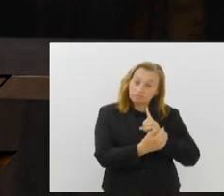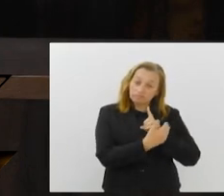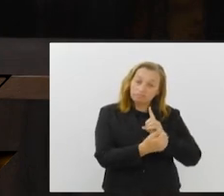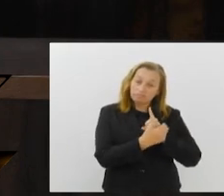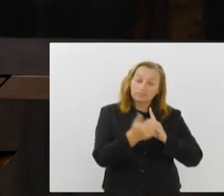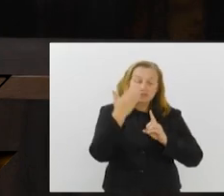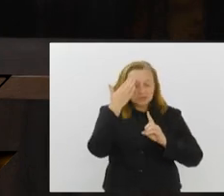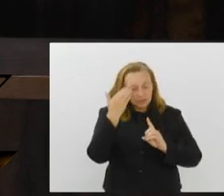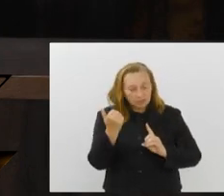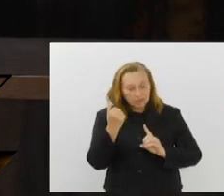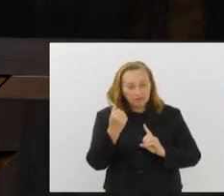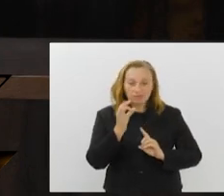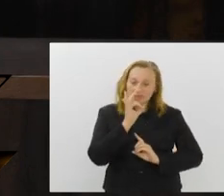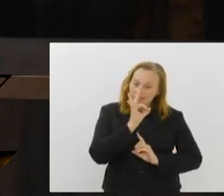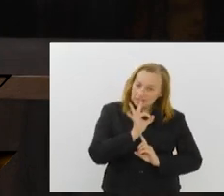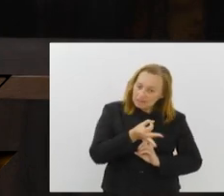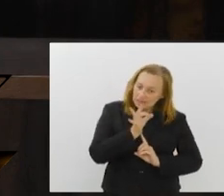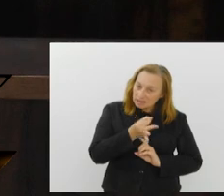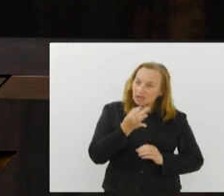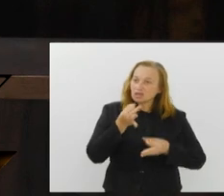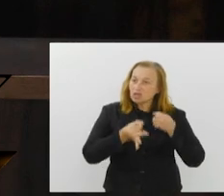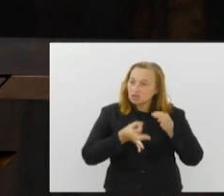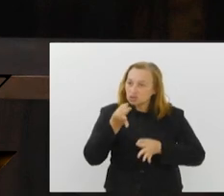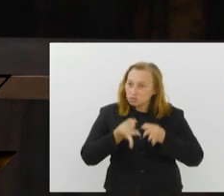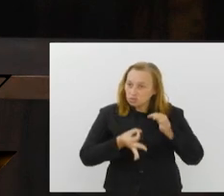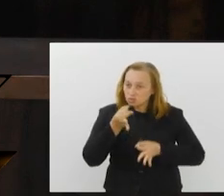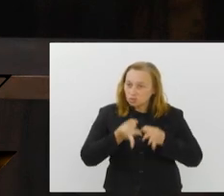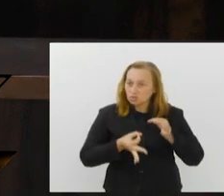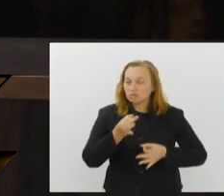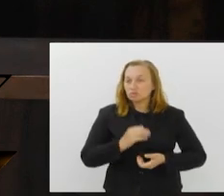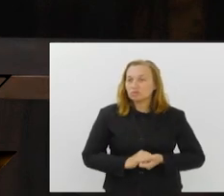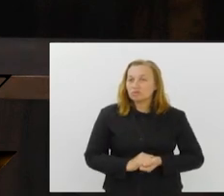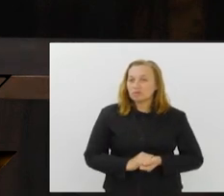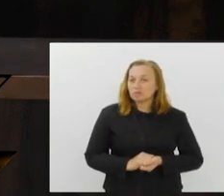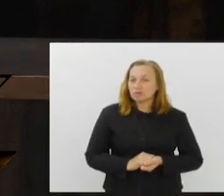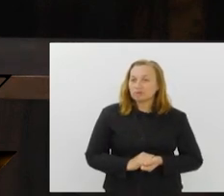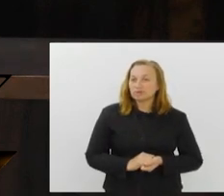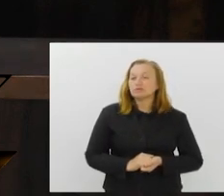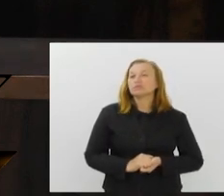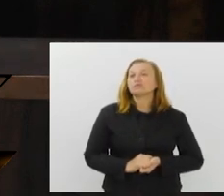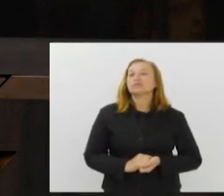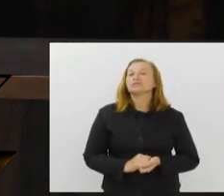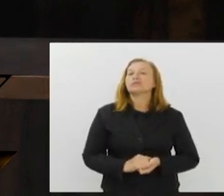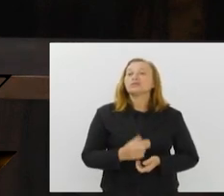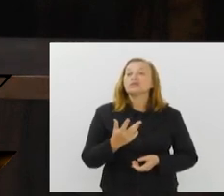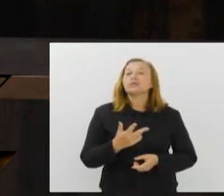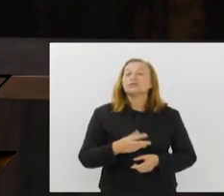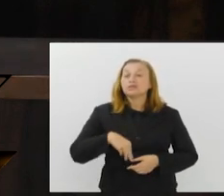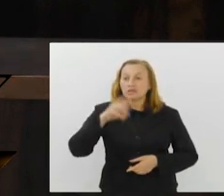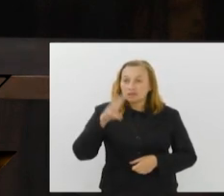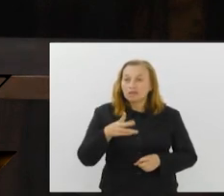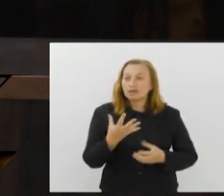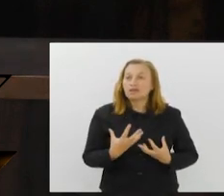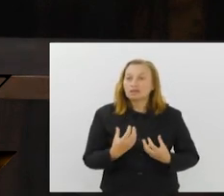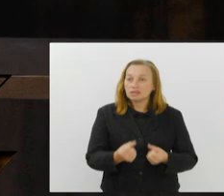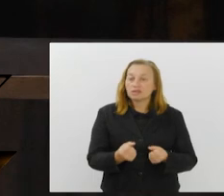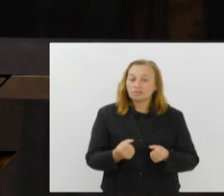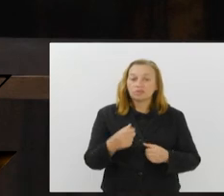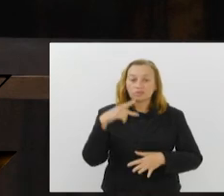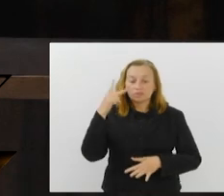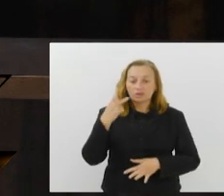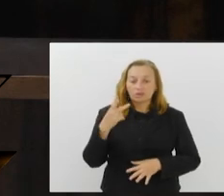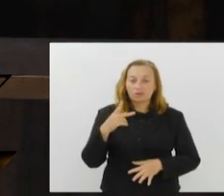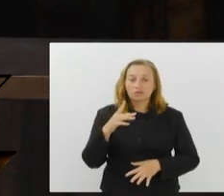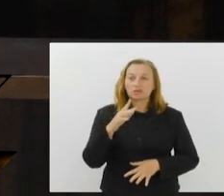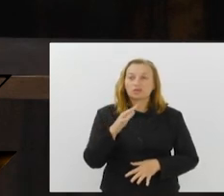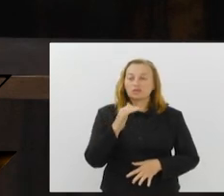é uma coisa certa Justa e na verdade quem ganha com isso é o Parlamento Fluminense e a